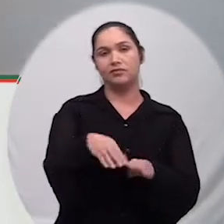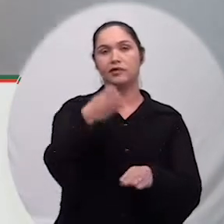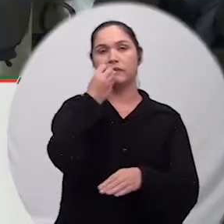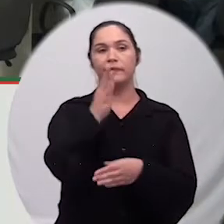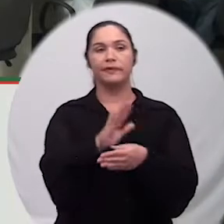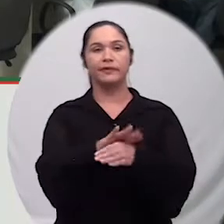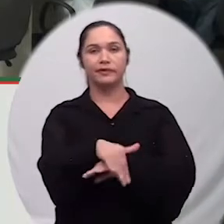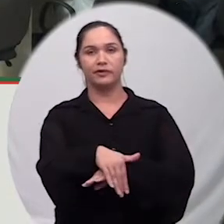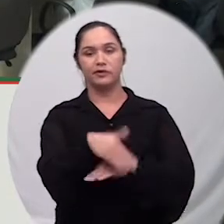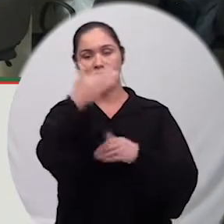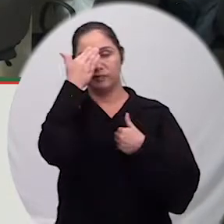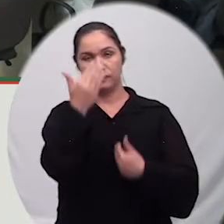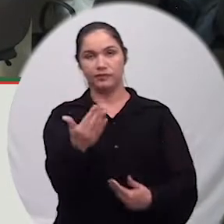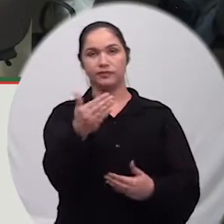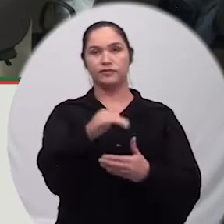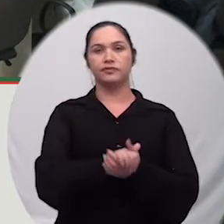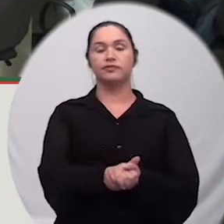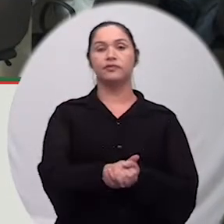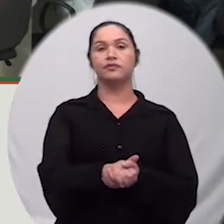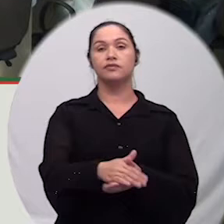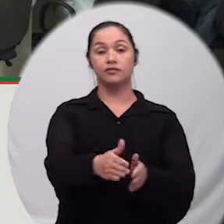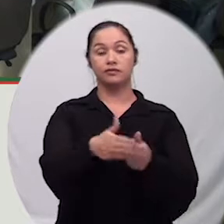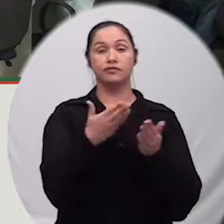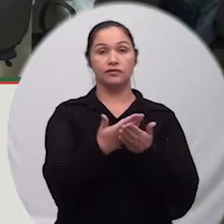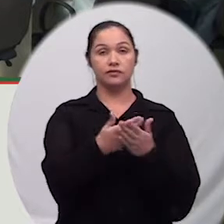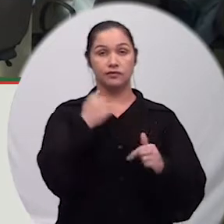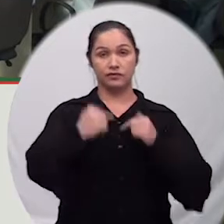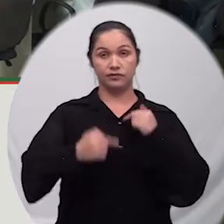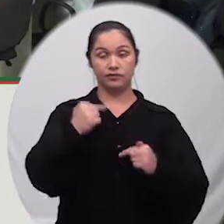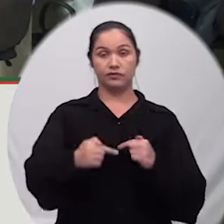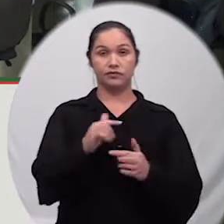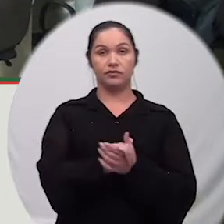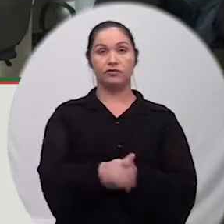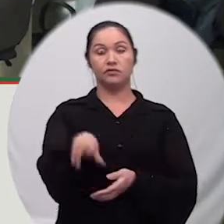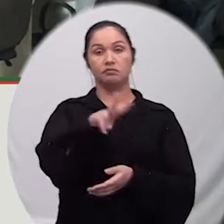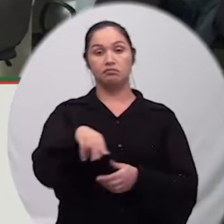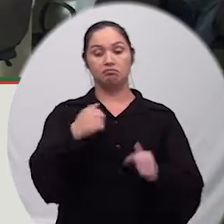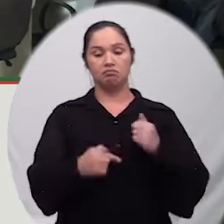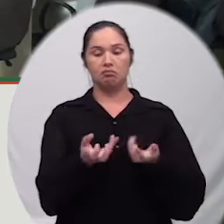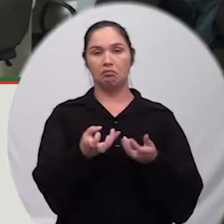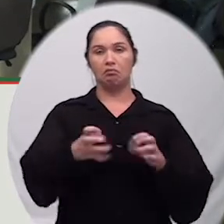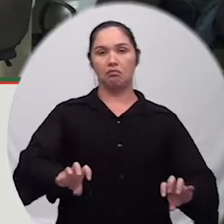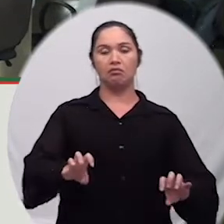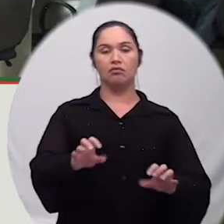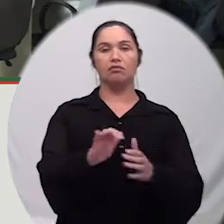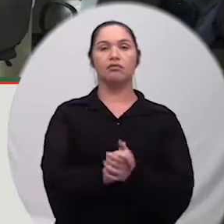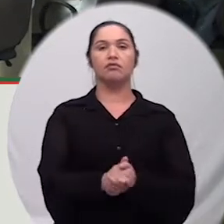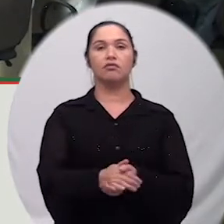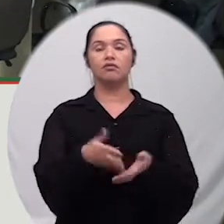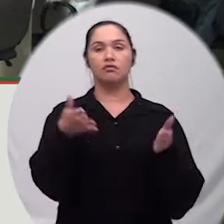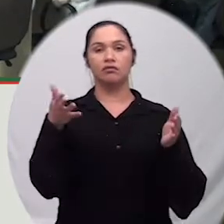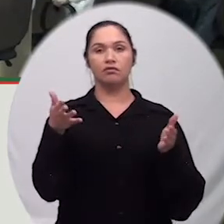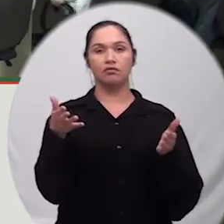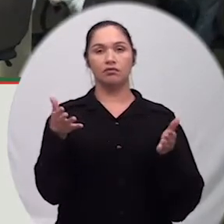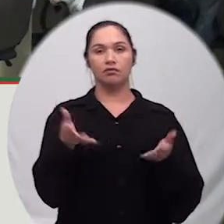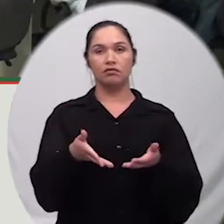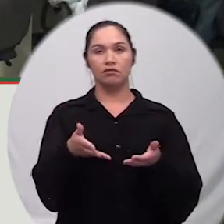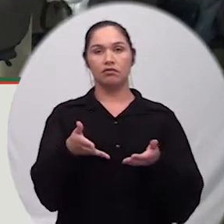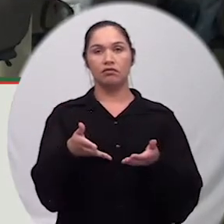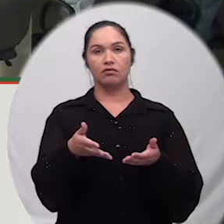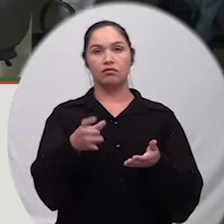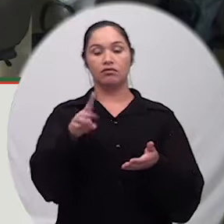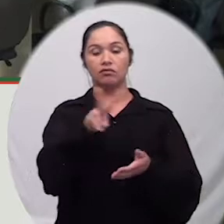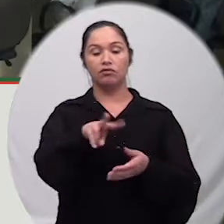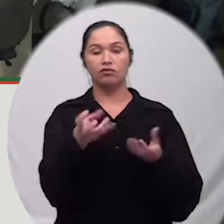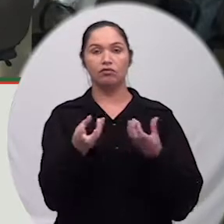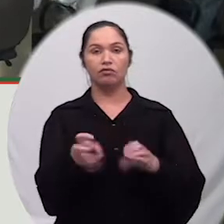noite. O requerimento continua em discussão. Não havendo quem queira discutir, está em votação. Os contrários se